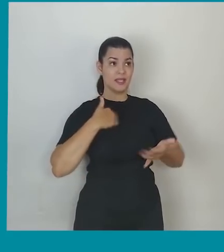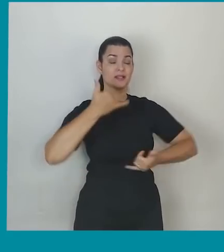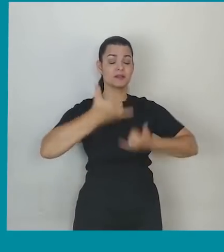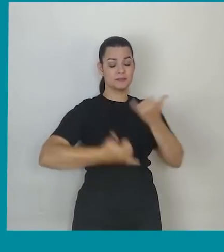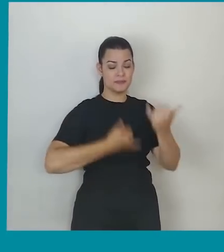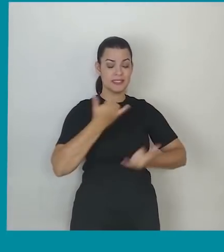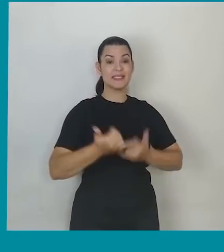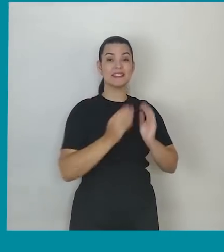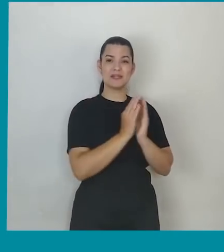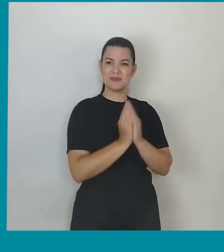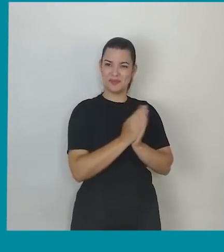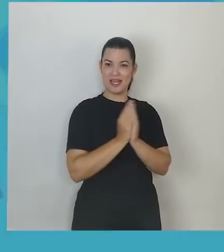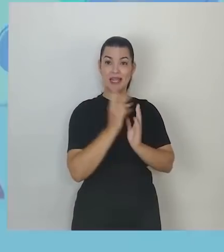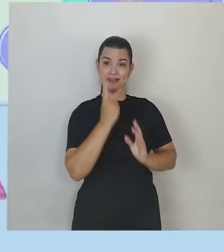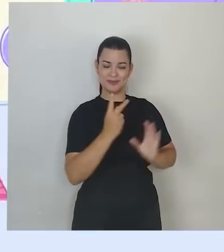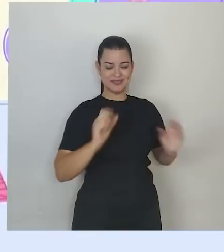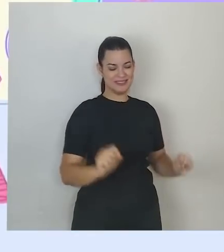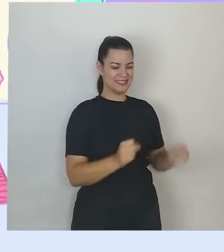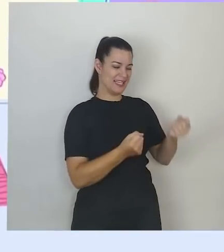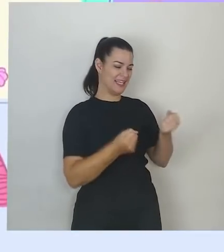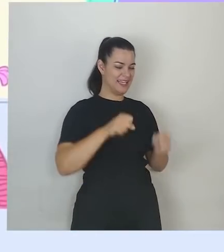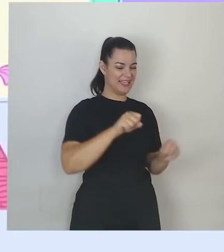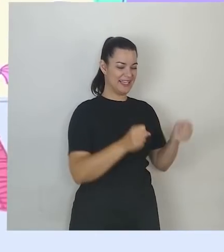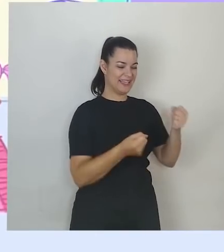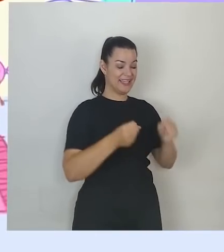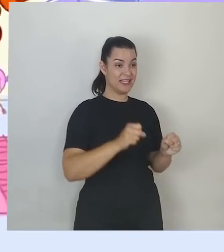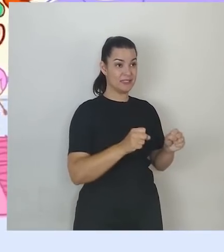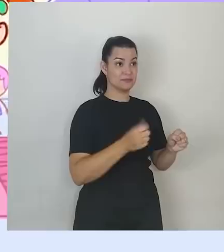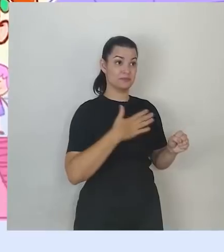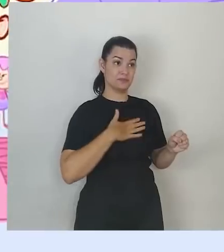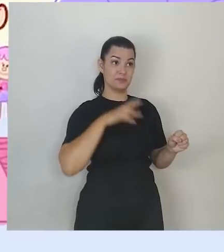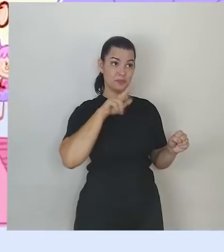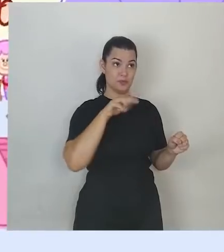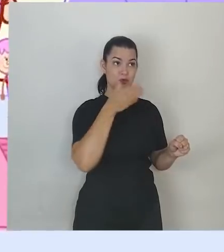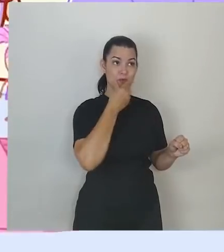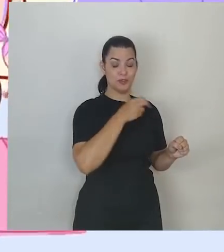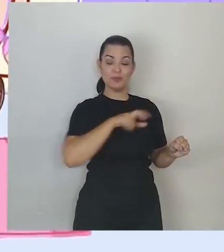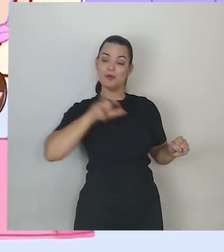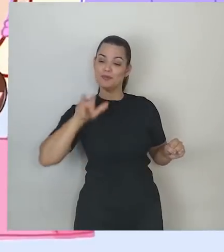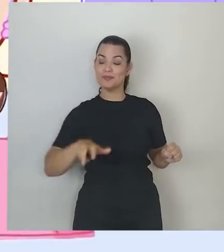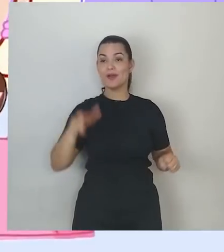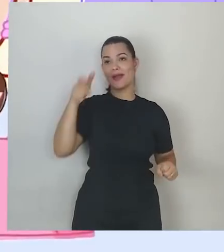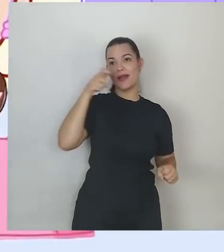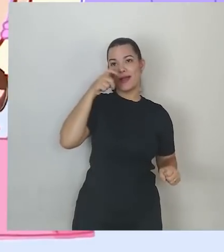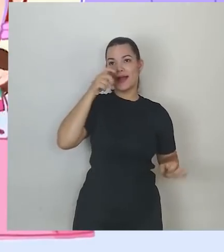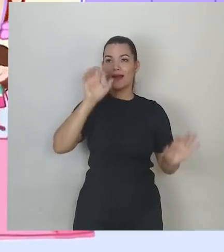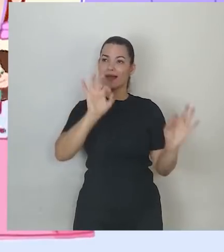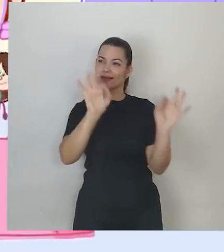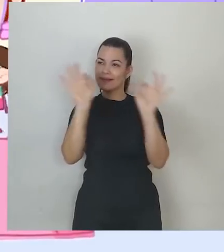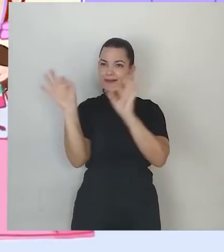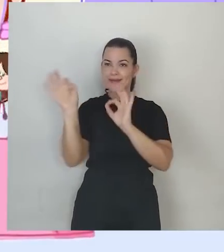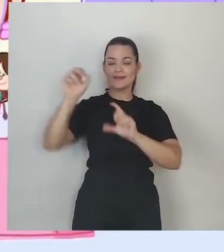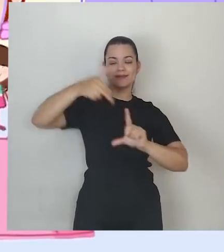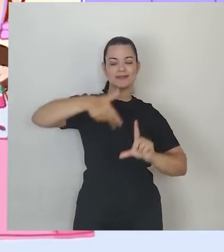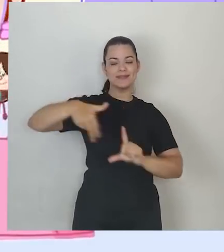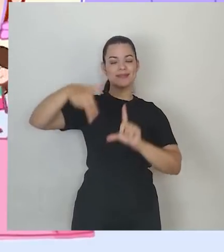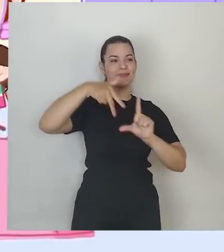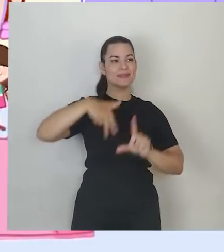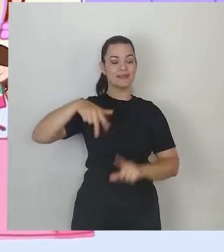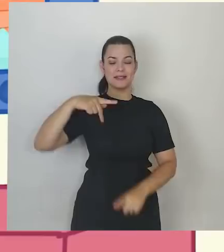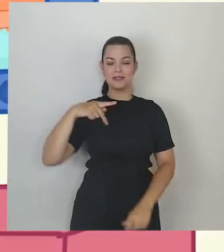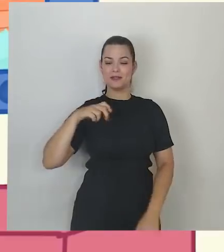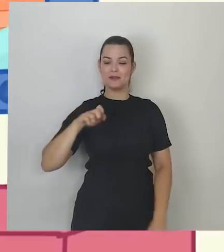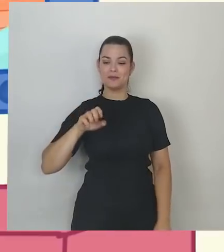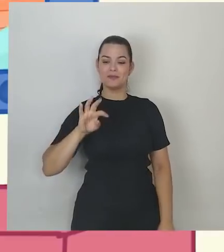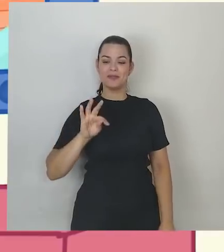Eu estava brincando com as minhas bonecas, enquanto o Dani estava vendo outra vez o desenho dos petuchos, que